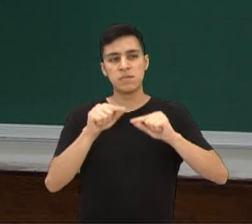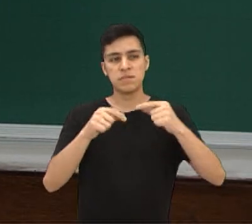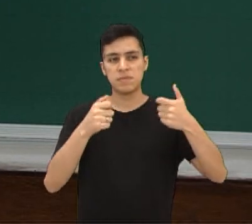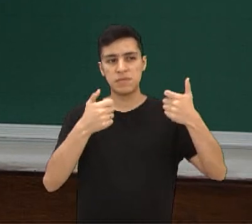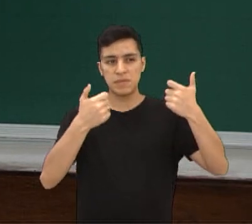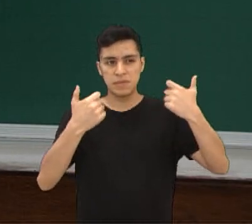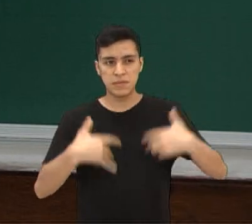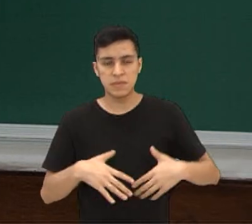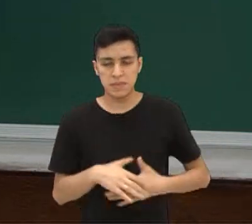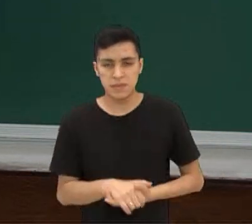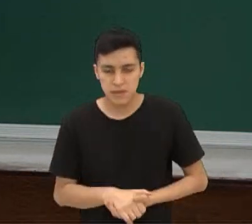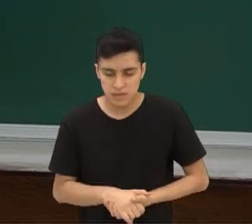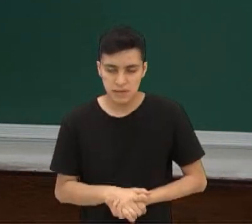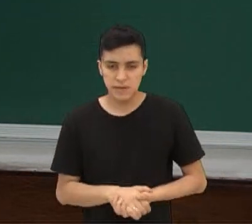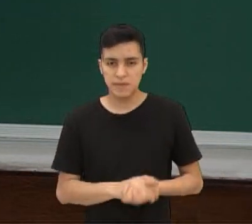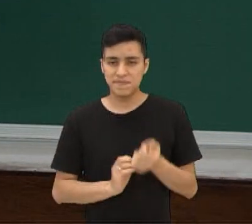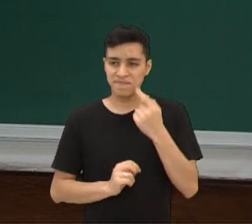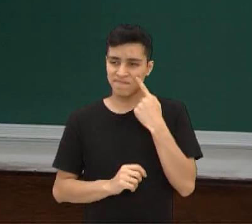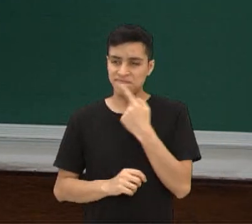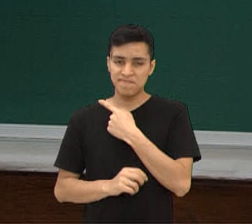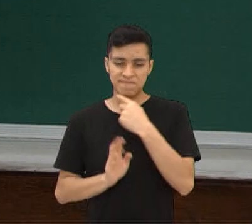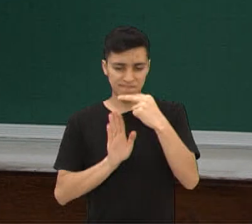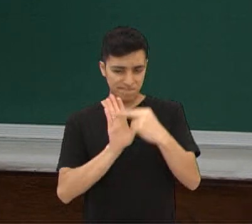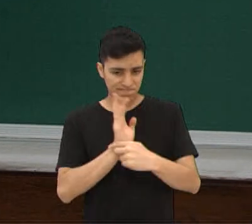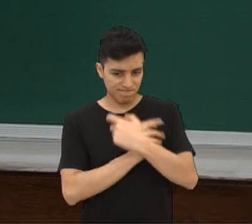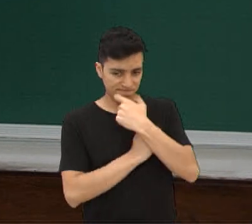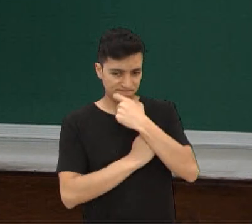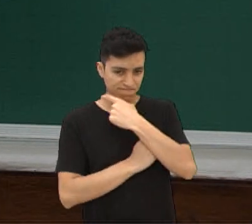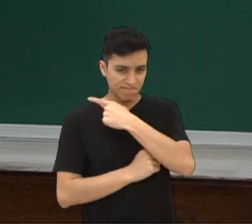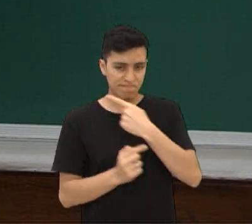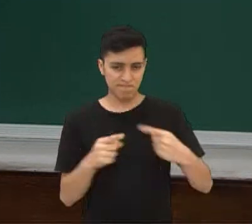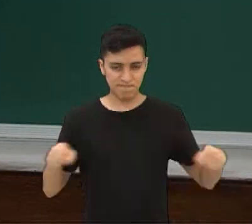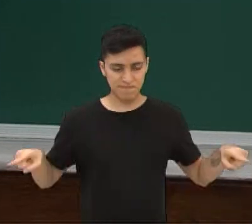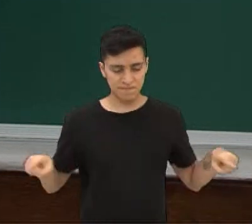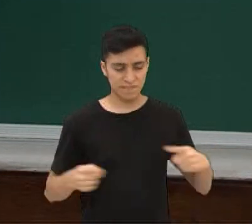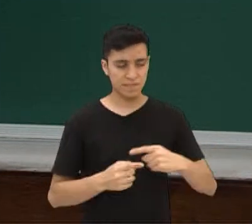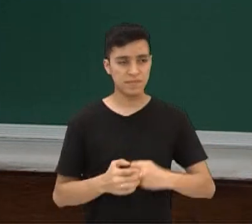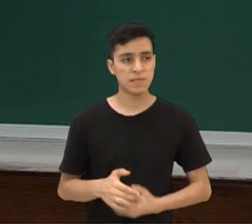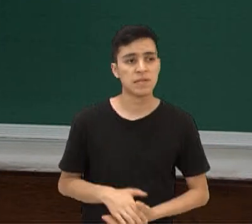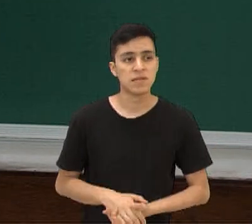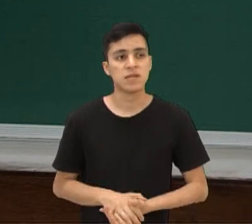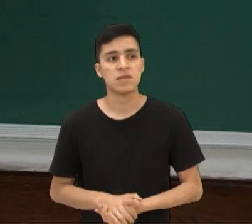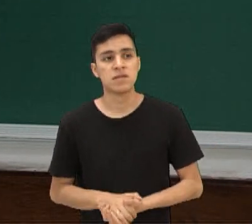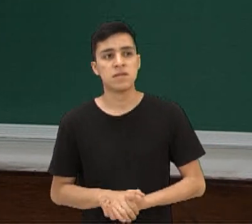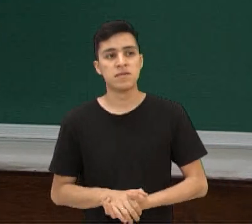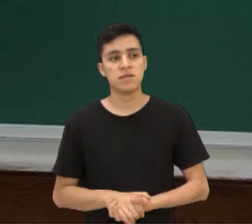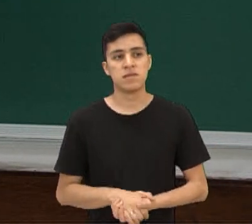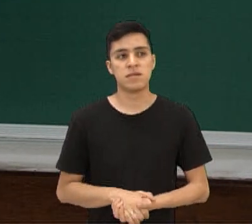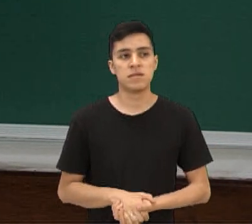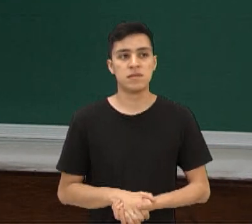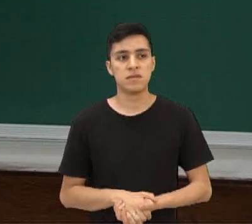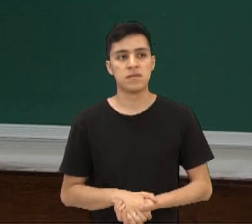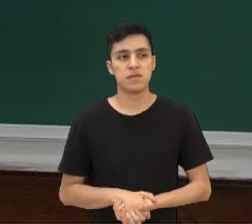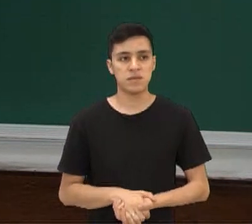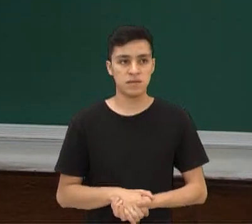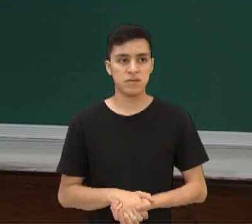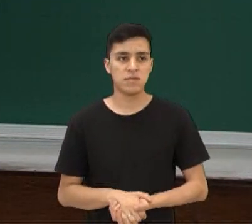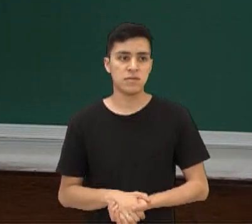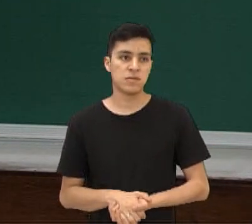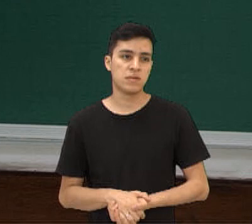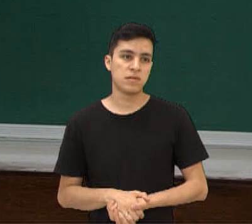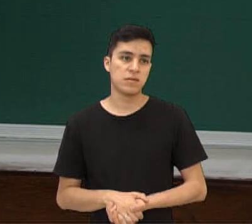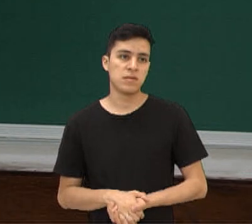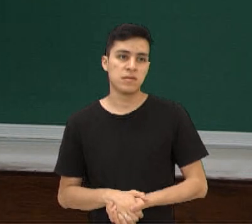fragmento. Am I the only one who see all of the deceit and festering hypocrisy? Don't ever